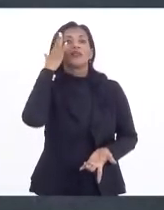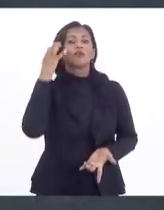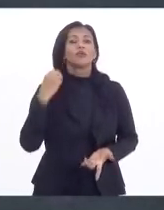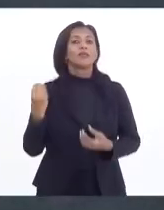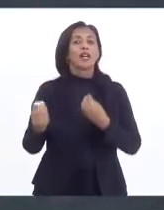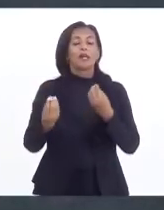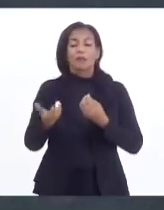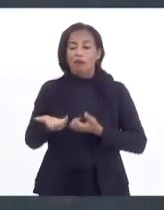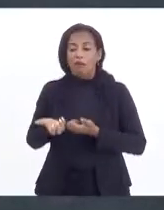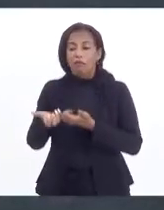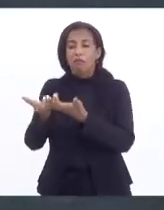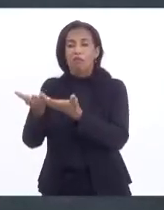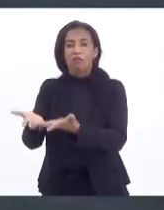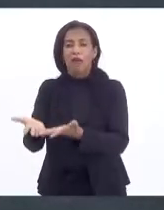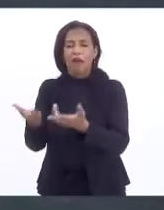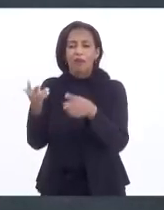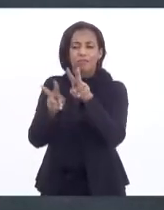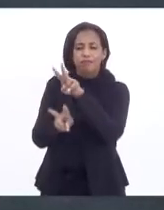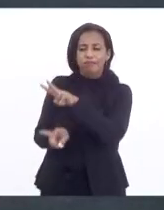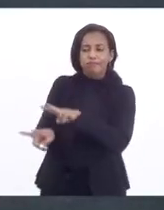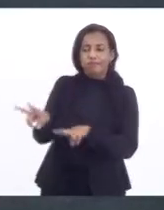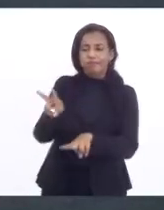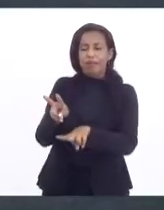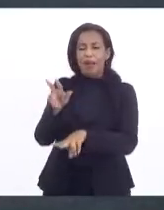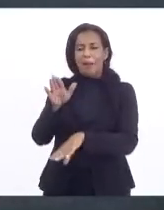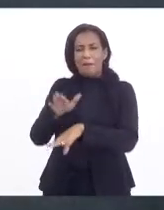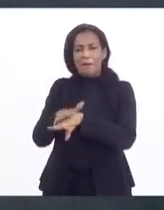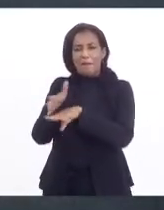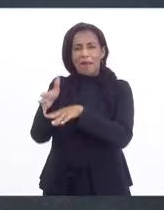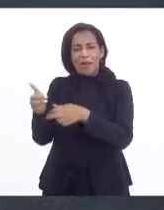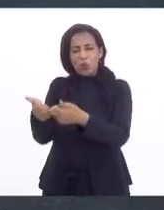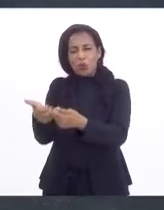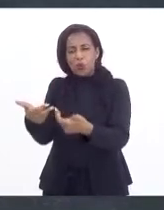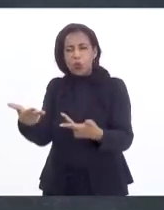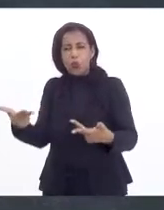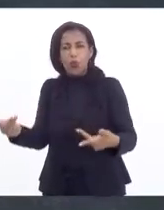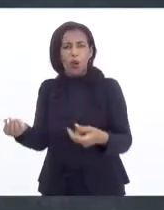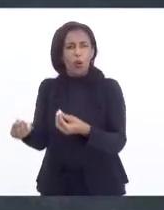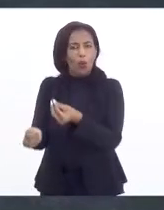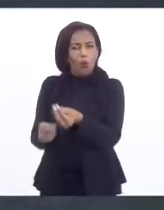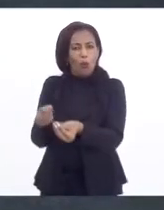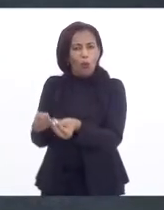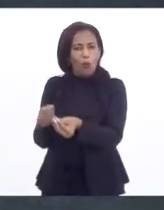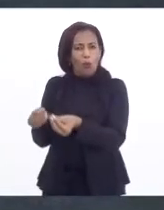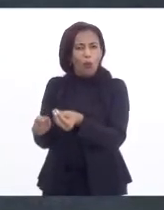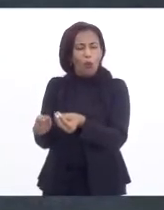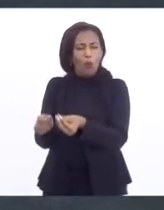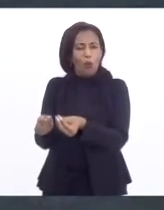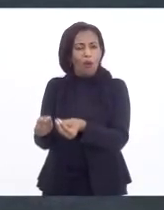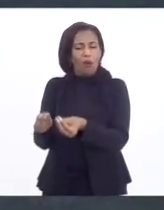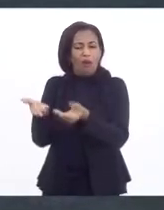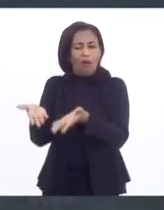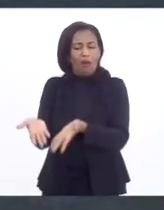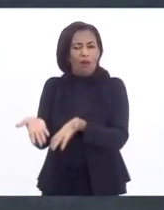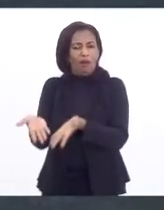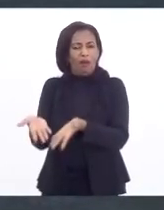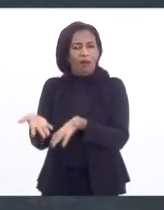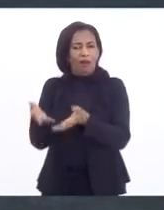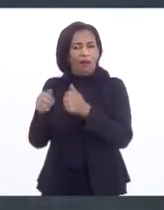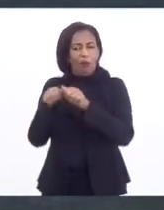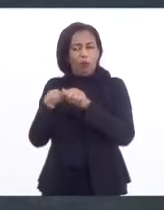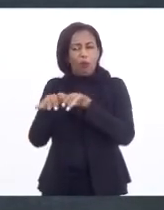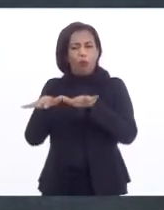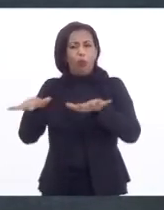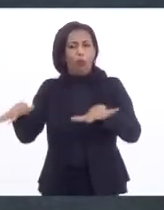de oferecer um olhar mais aprimorado e qualificado de como está aí a